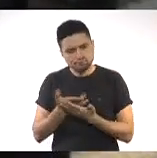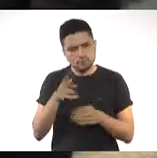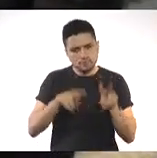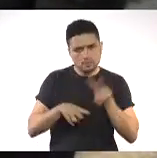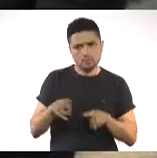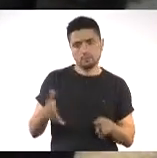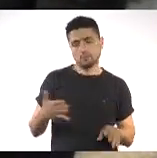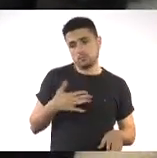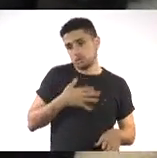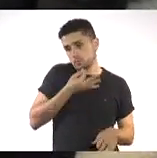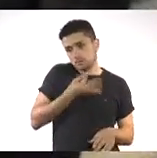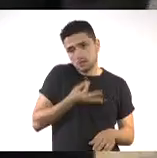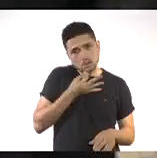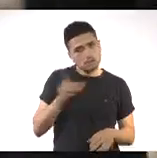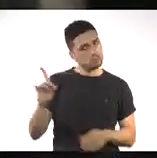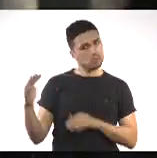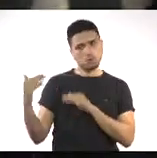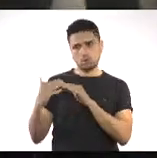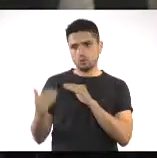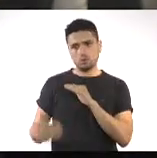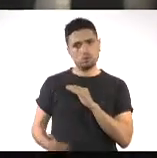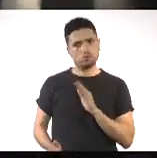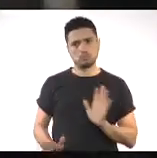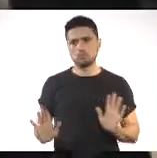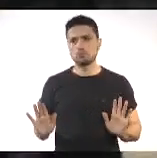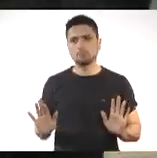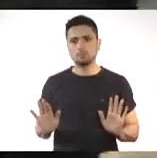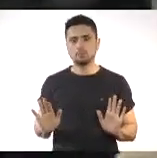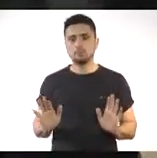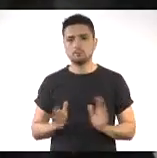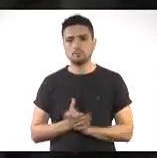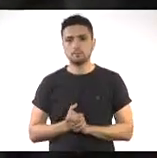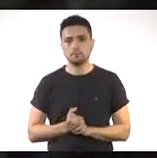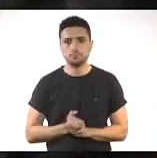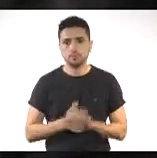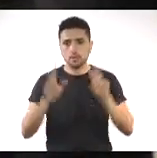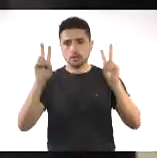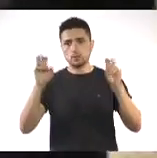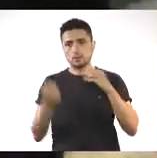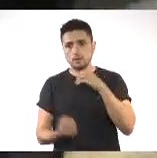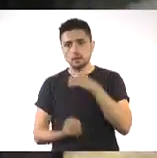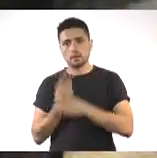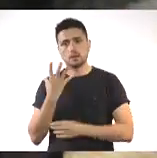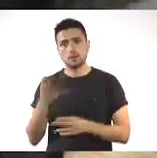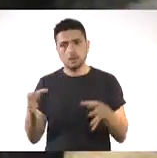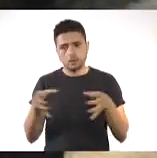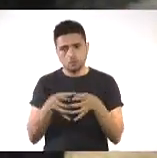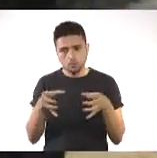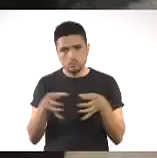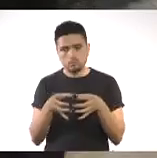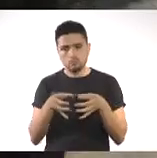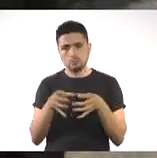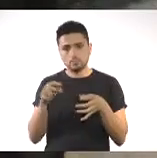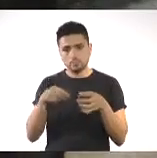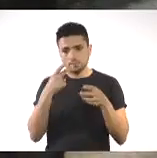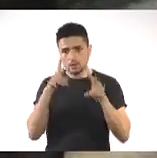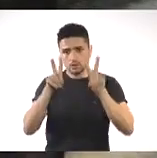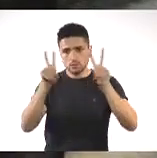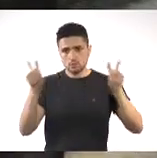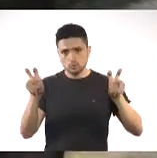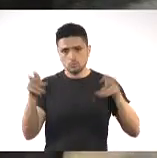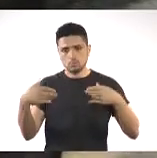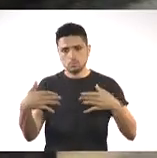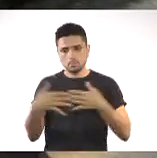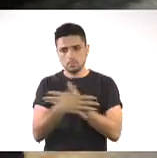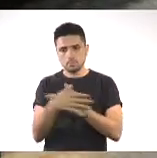minha manifestação aqui de protesto com relação à criação dessa comissão que diz respeito à Câmara